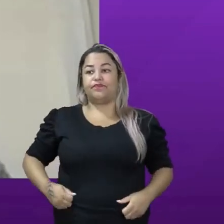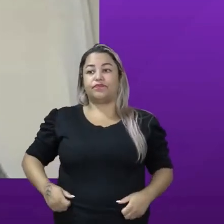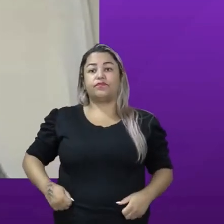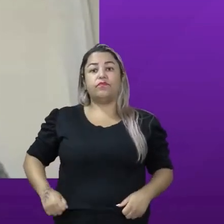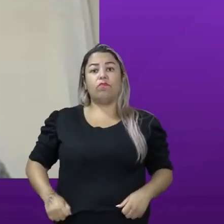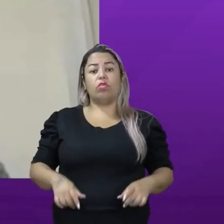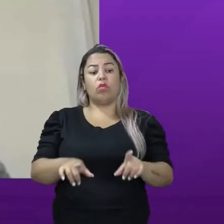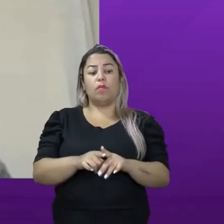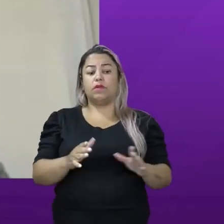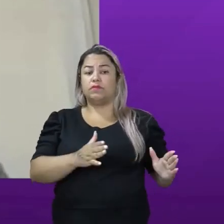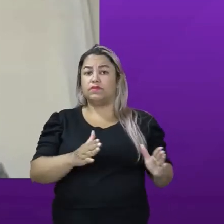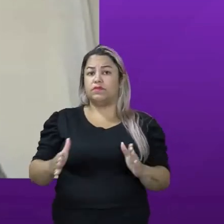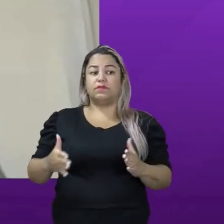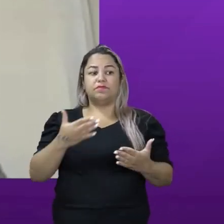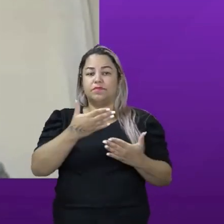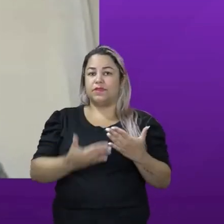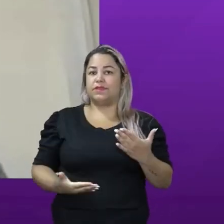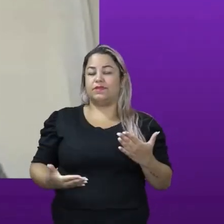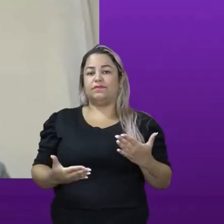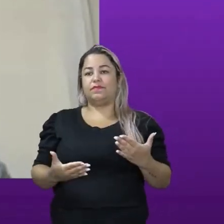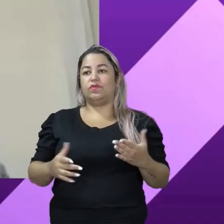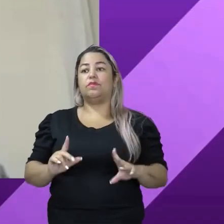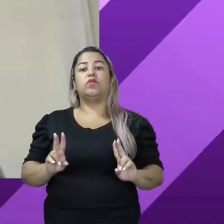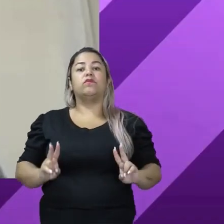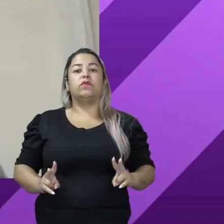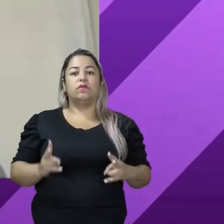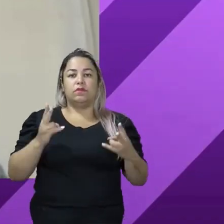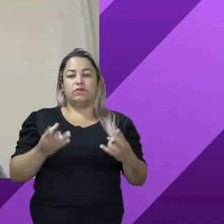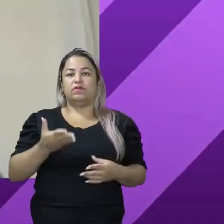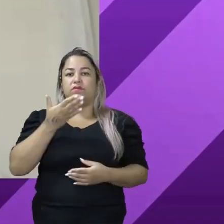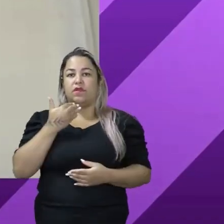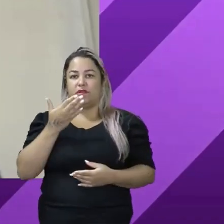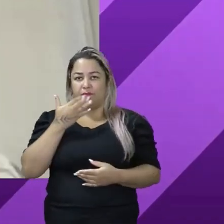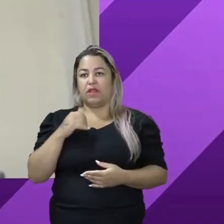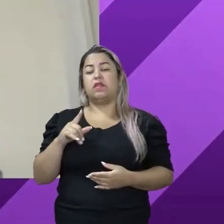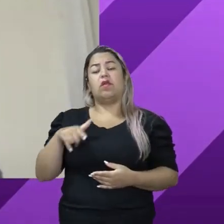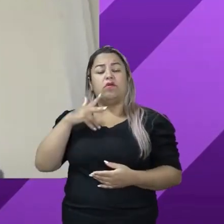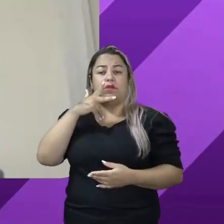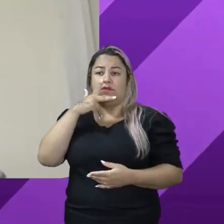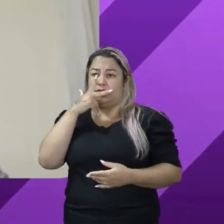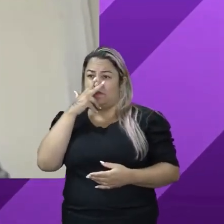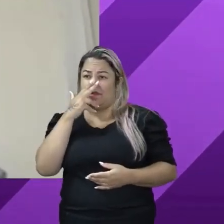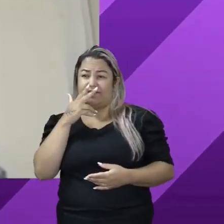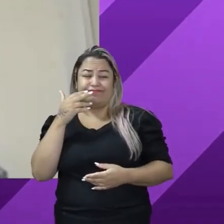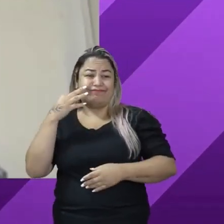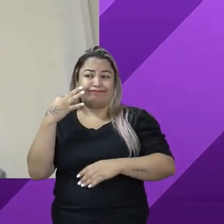numa larga escala, sem perdermos a mão do valor desse alimento, que eu acho que é um grande calcanhar de Aquiles